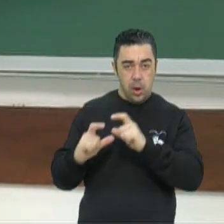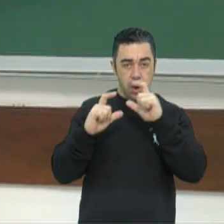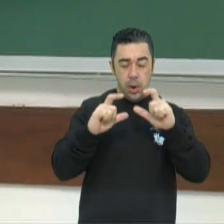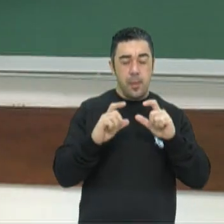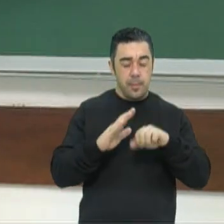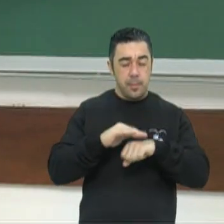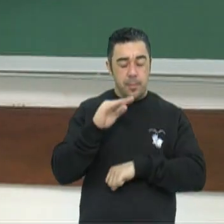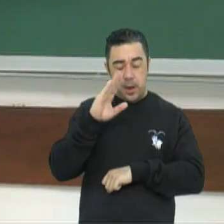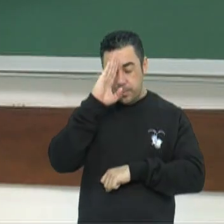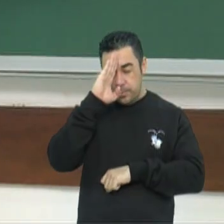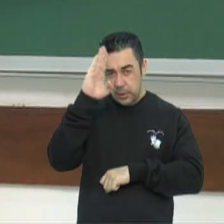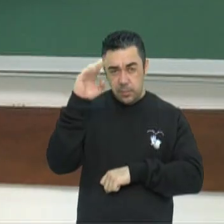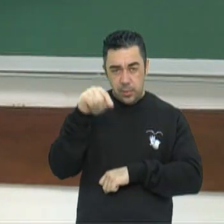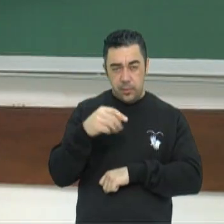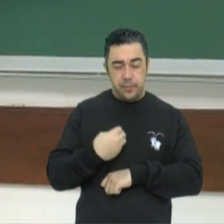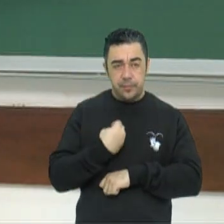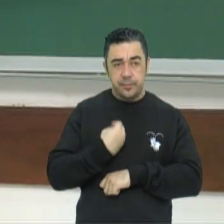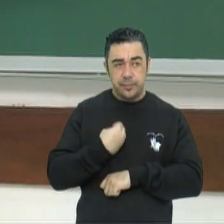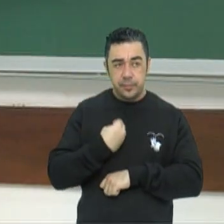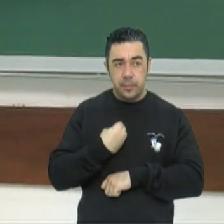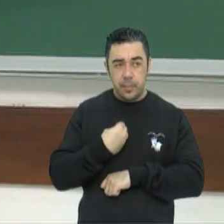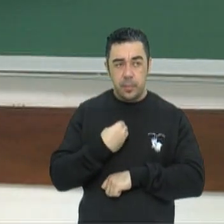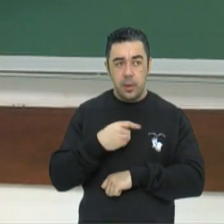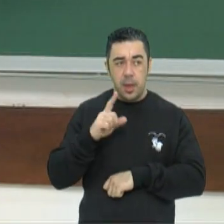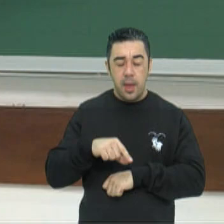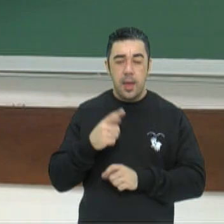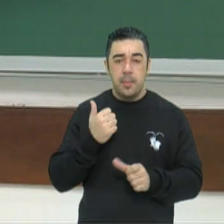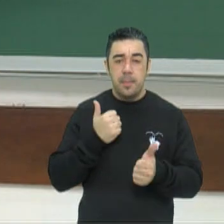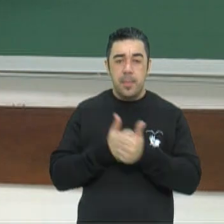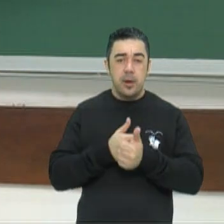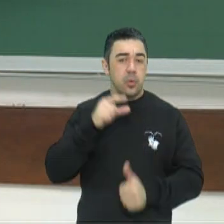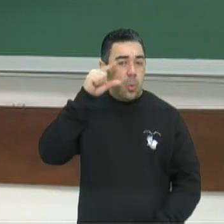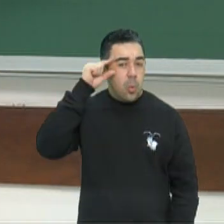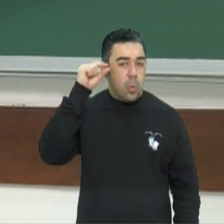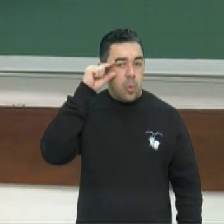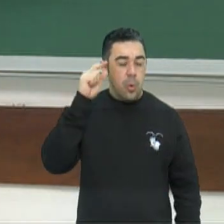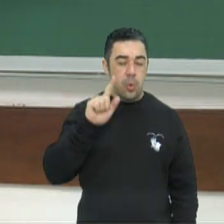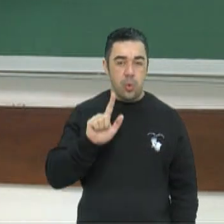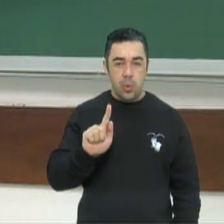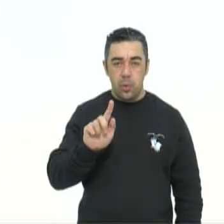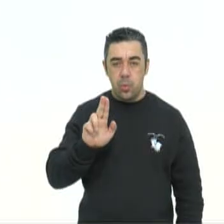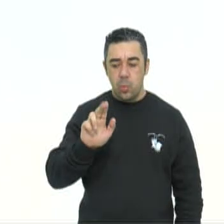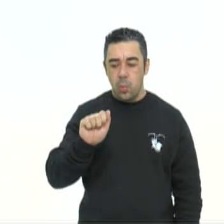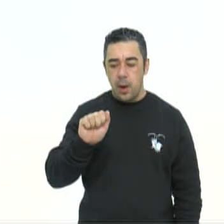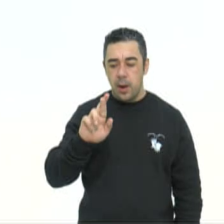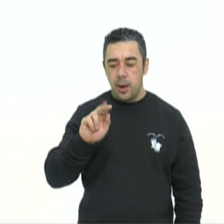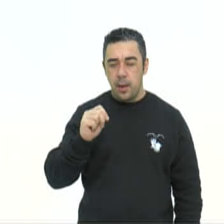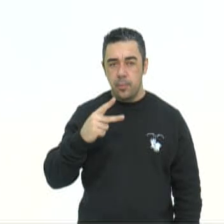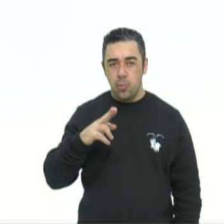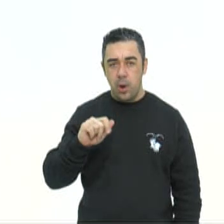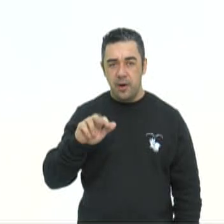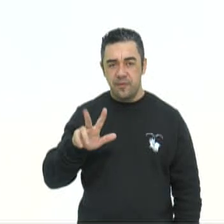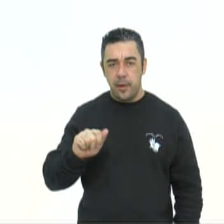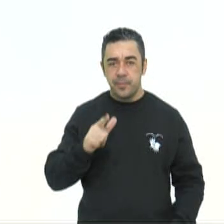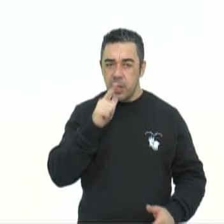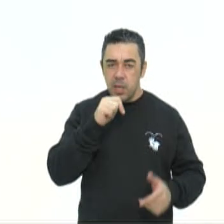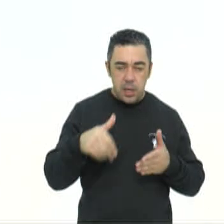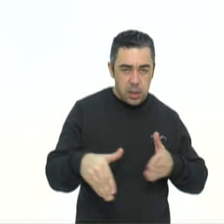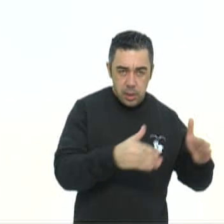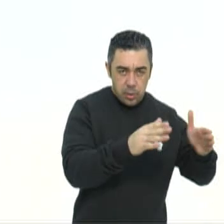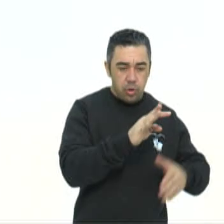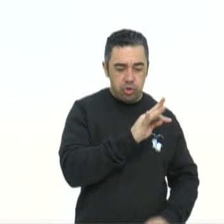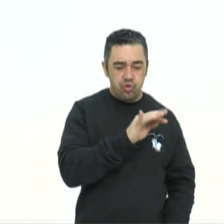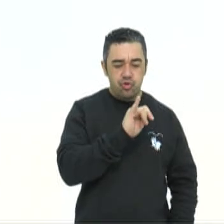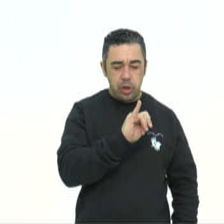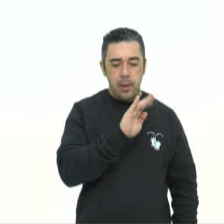vamos destacar aqui, a região de Guarapuava, próximos também dos rios Tibagi e Ivaí.